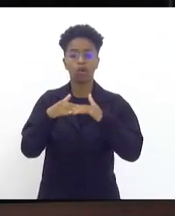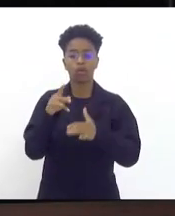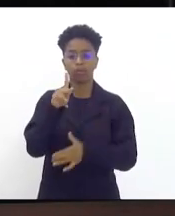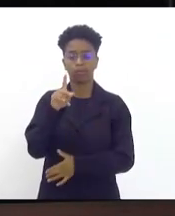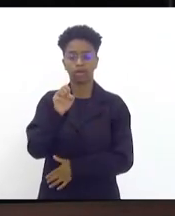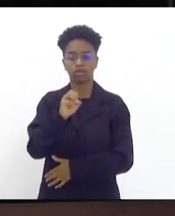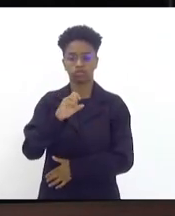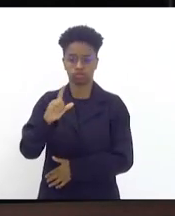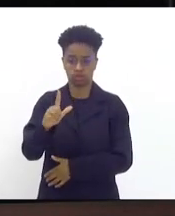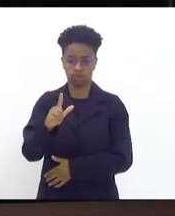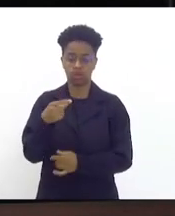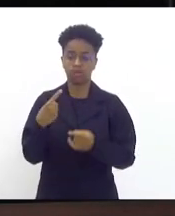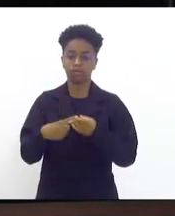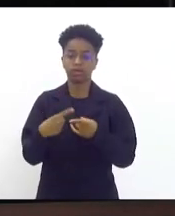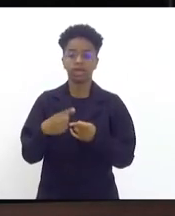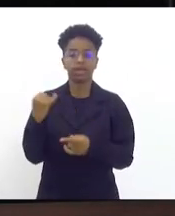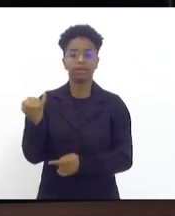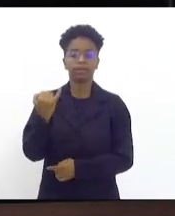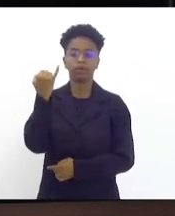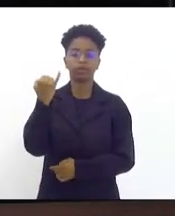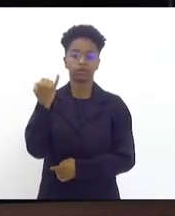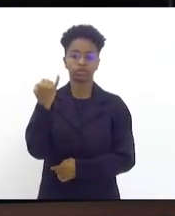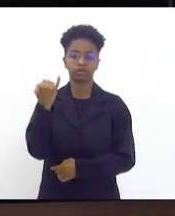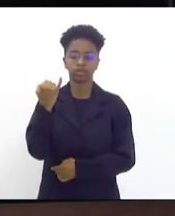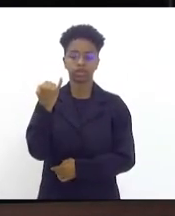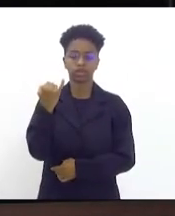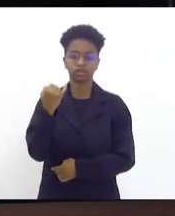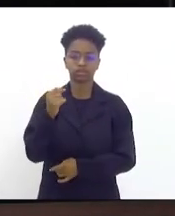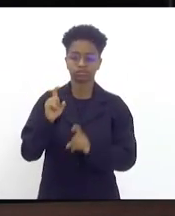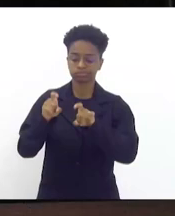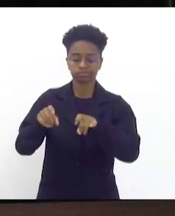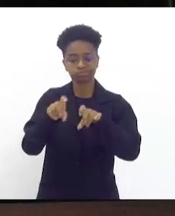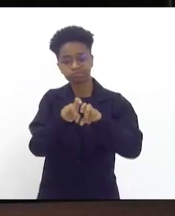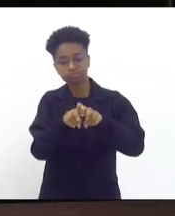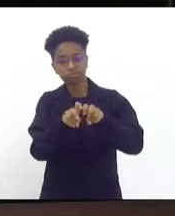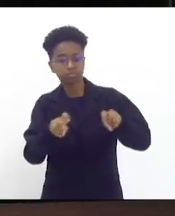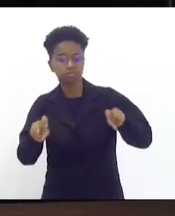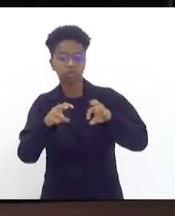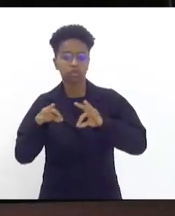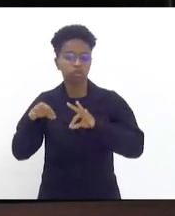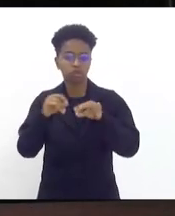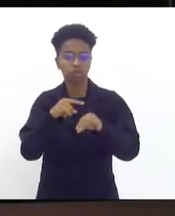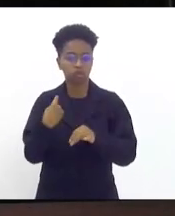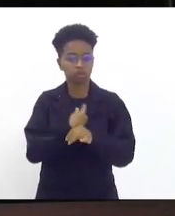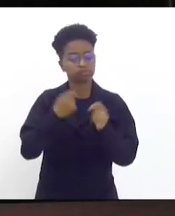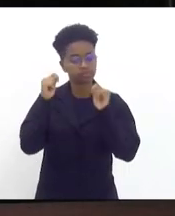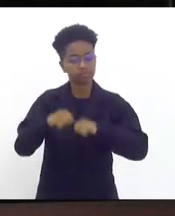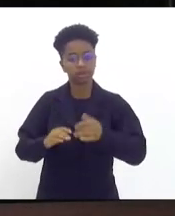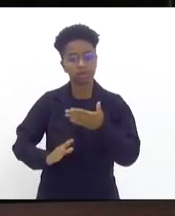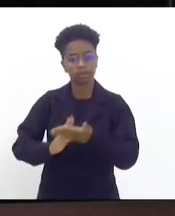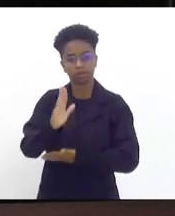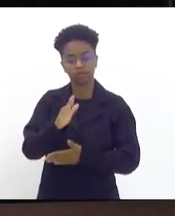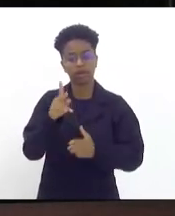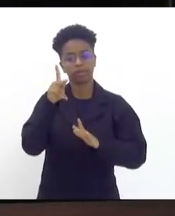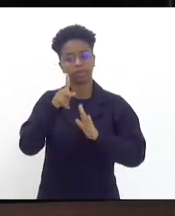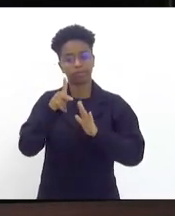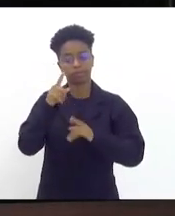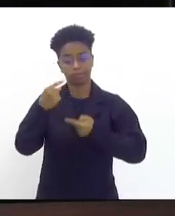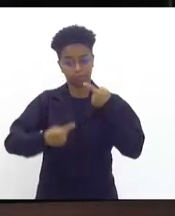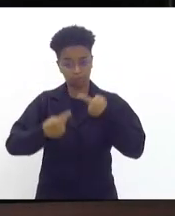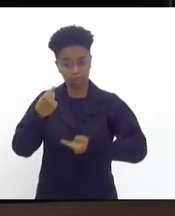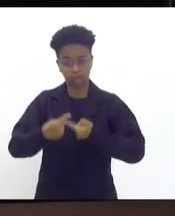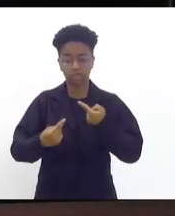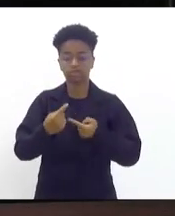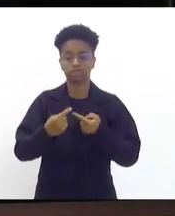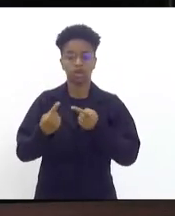é importante que seja uma bancada do Parlamento que a gente possa provar por uma política institucional de